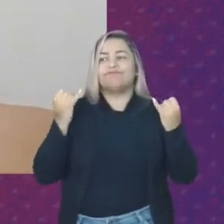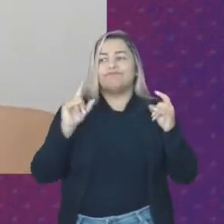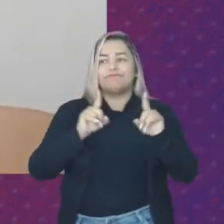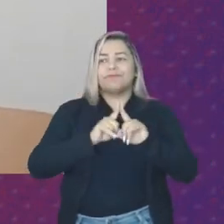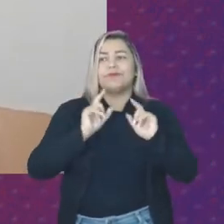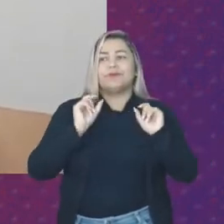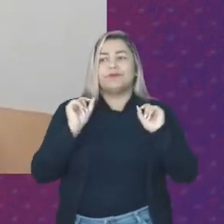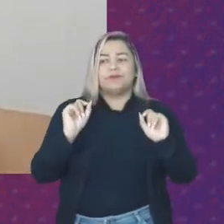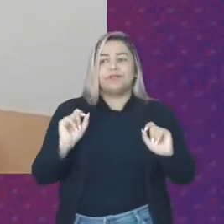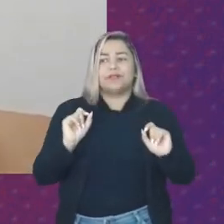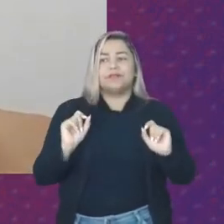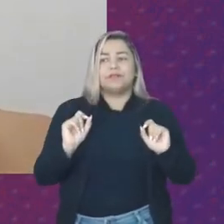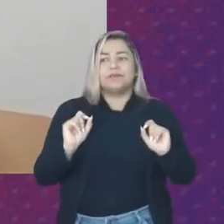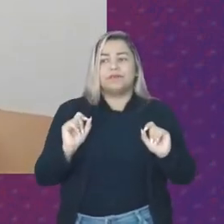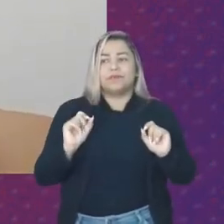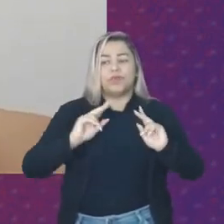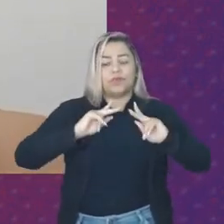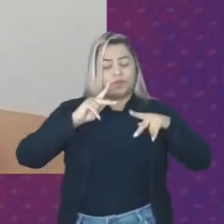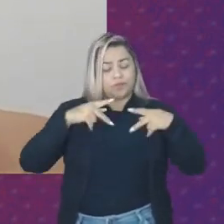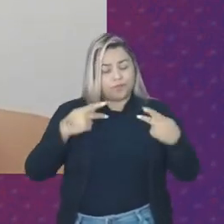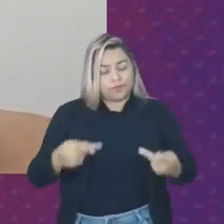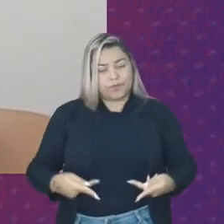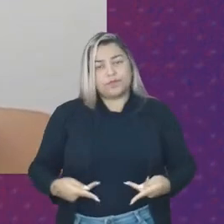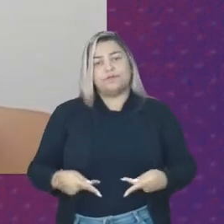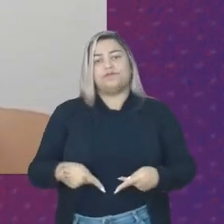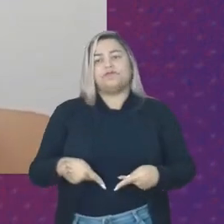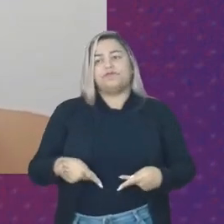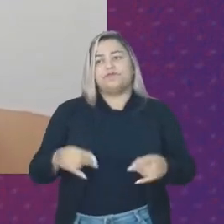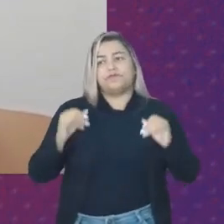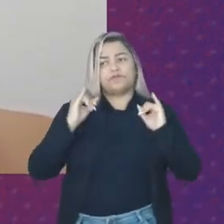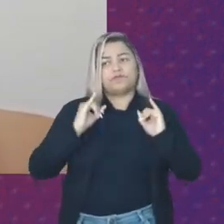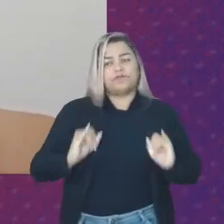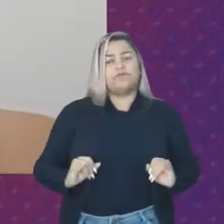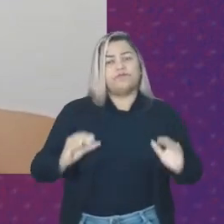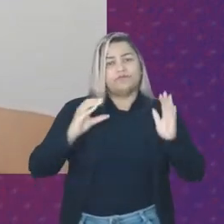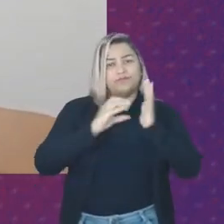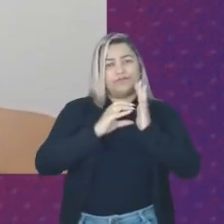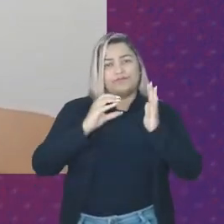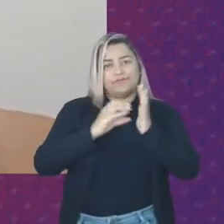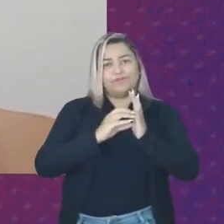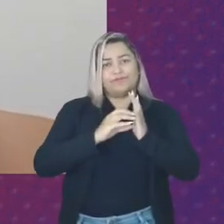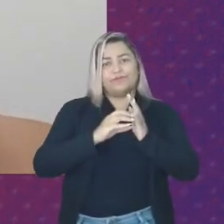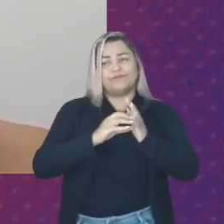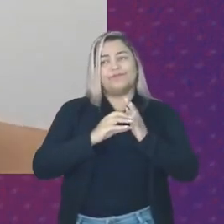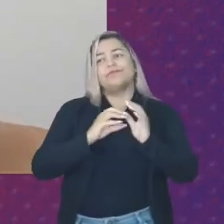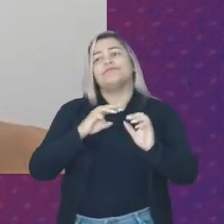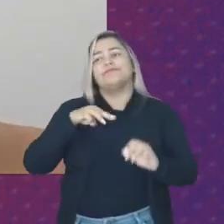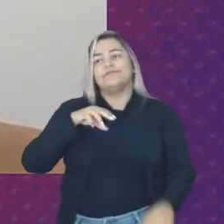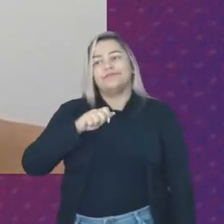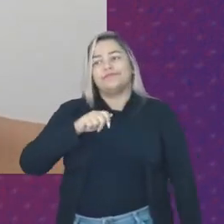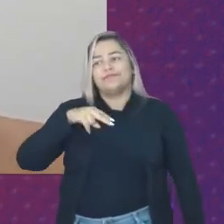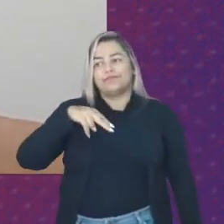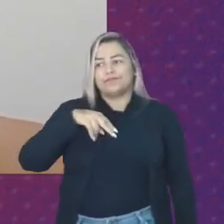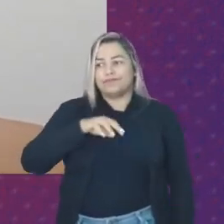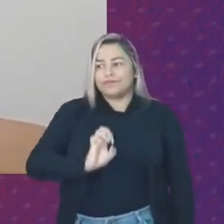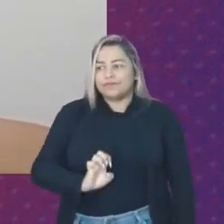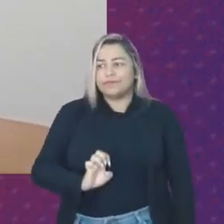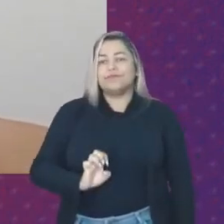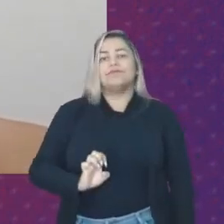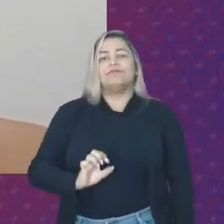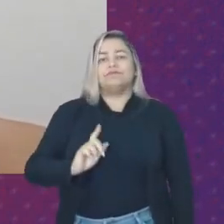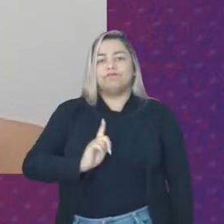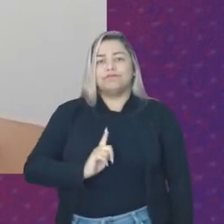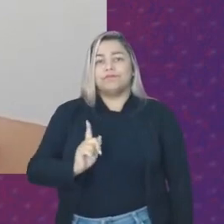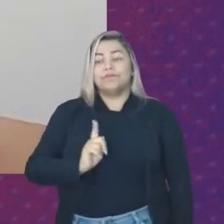a marca, humaniza a figura do candidato e da candidata à máquina. Né? A gente também tem